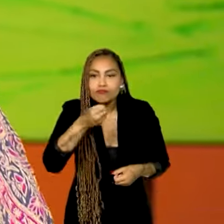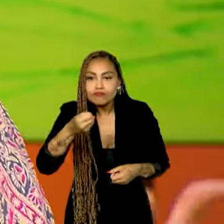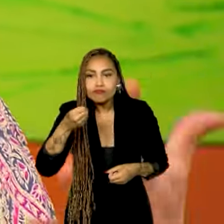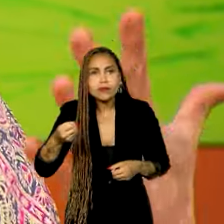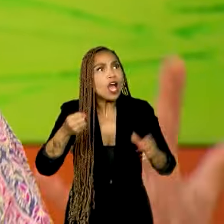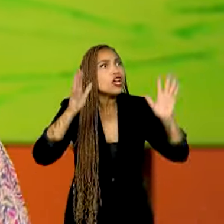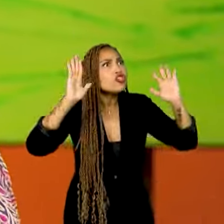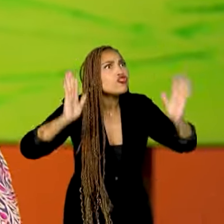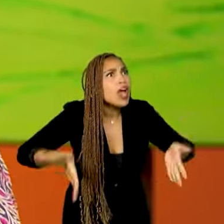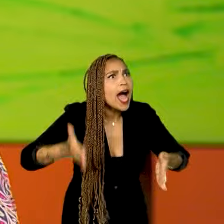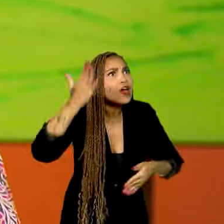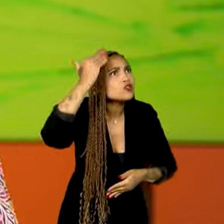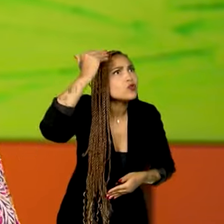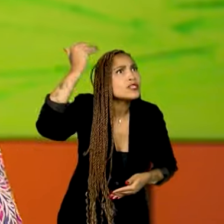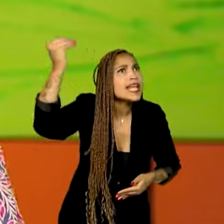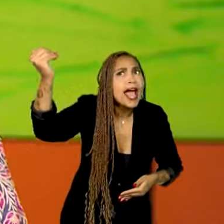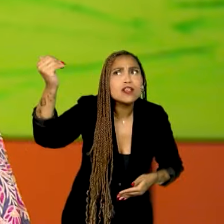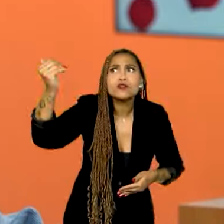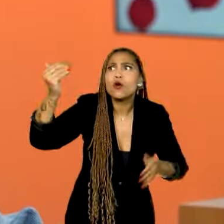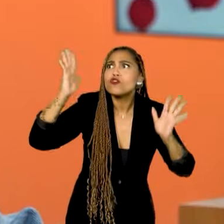gente entendeu...